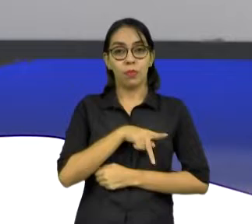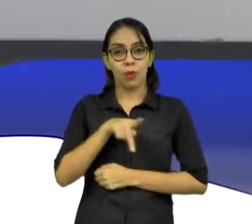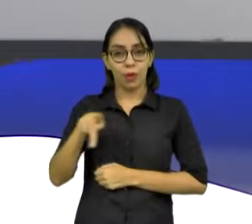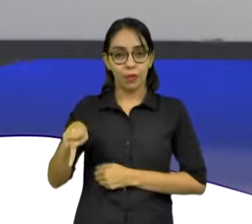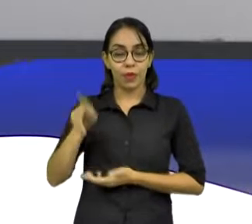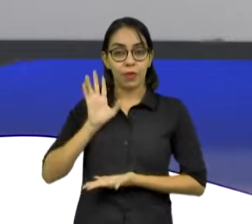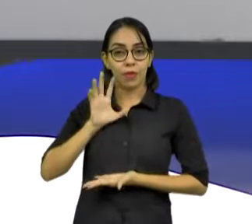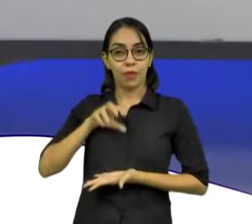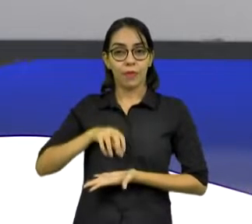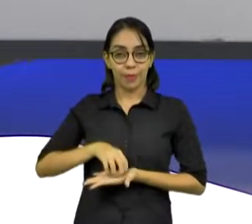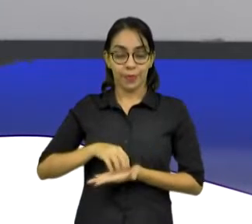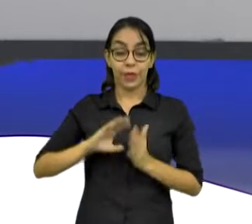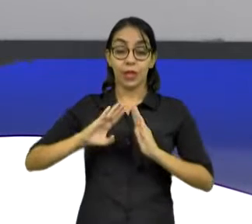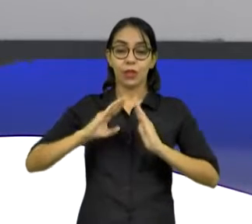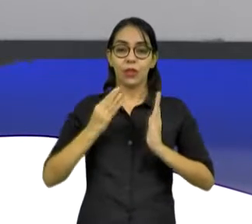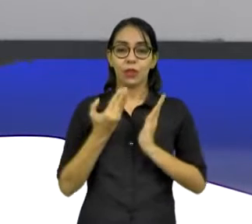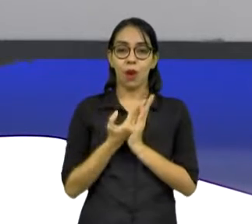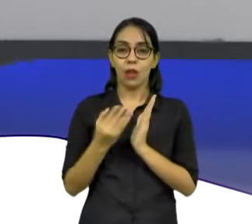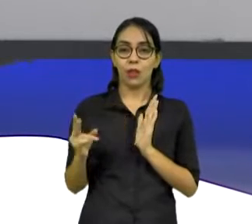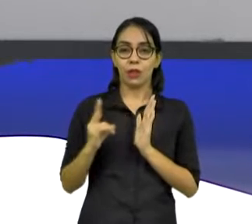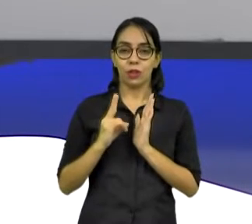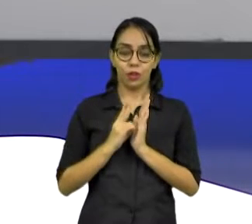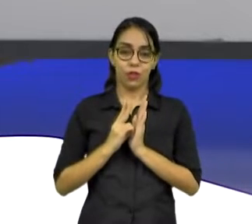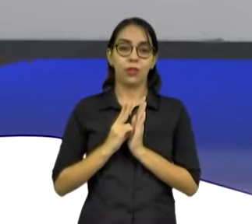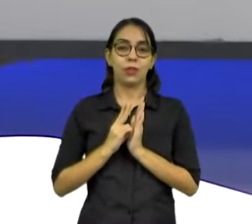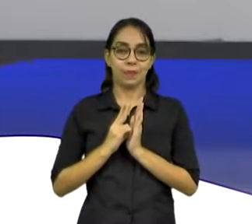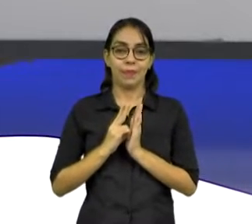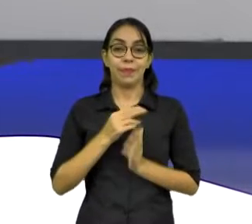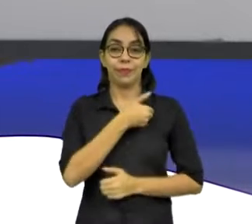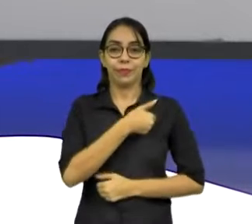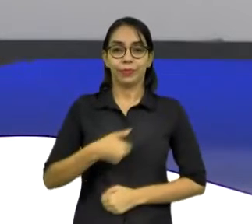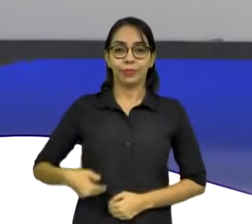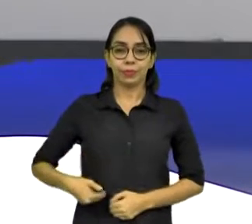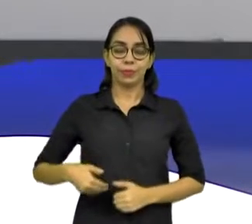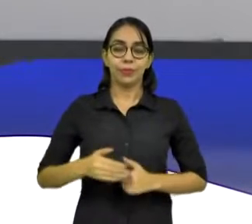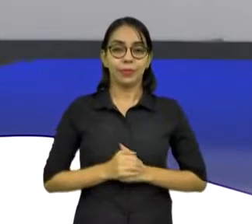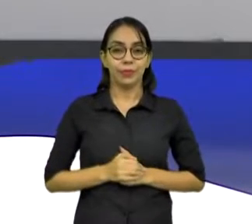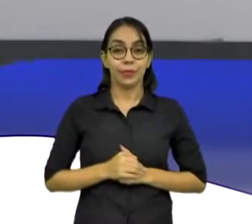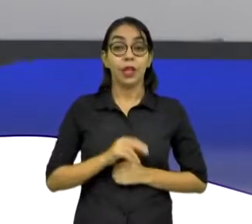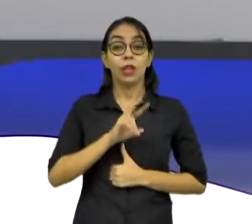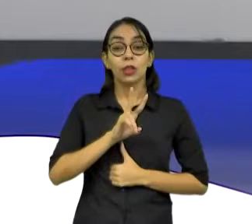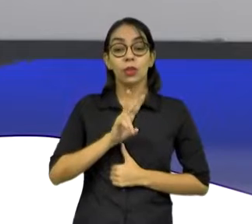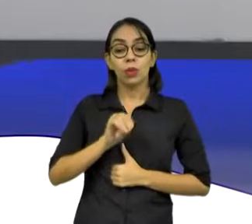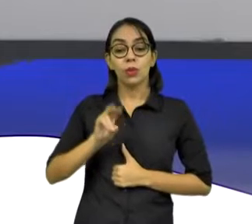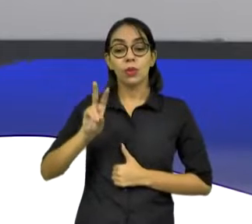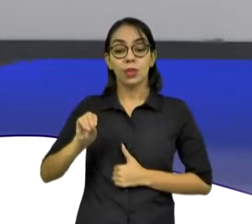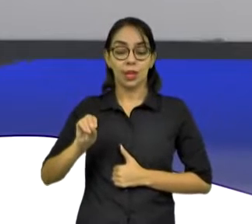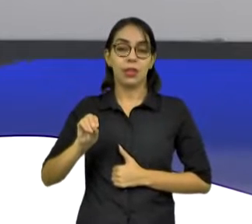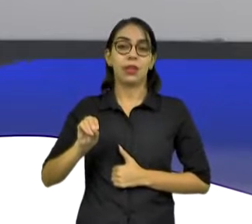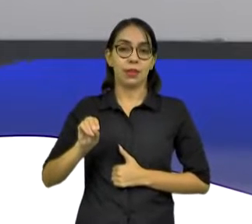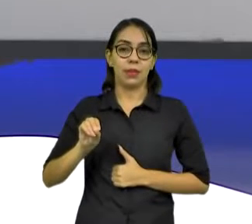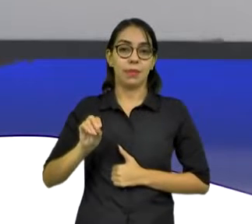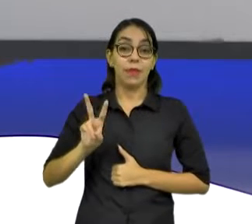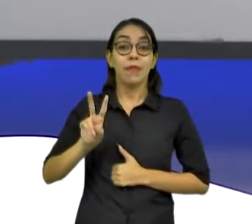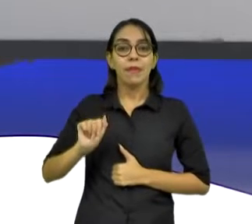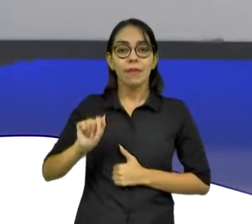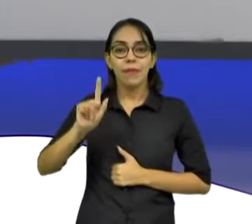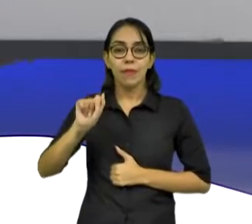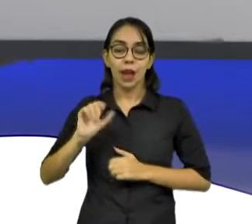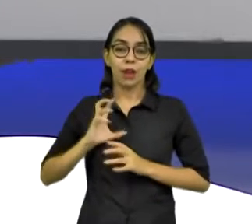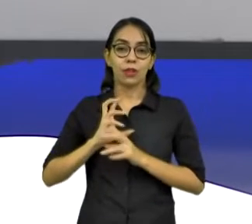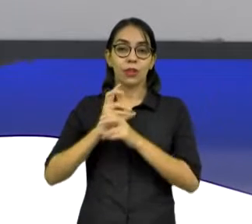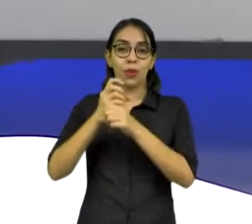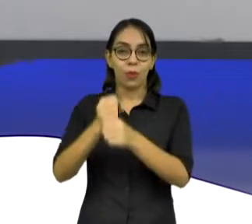escolas indígenas da rede estadual de ensino do Ceará. Serão 200 vagas no total, que vão contemplar 29 escolas